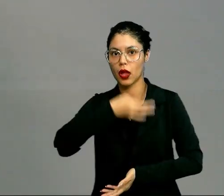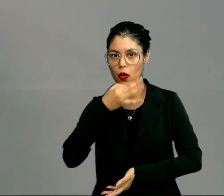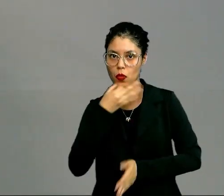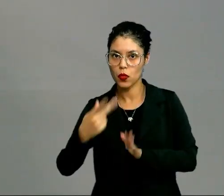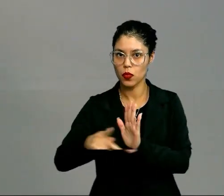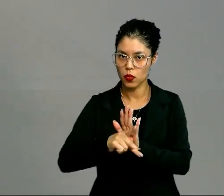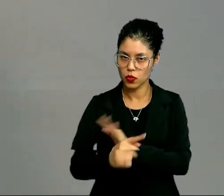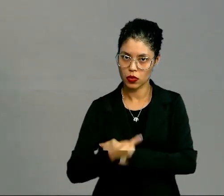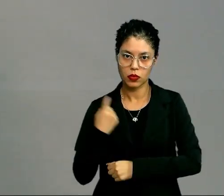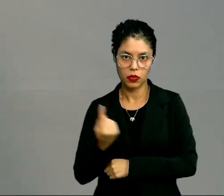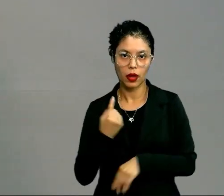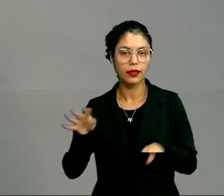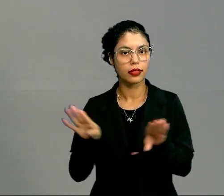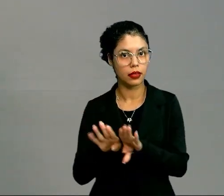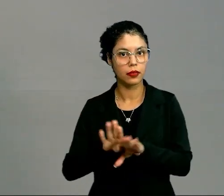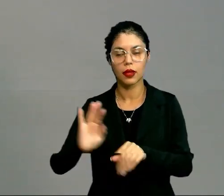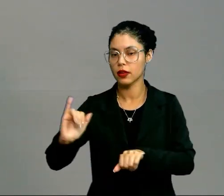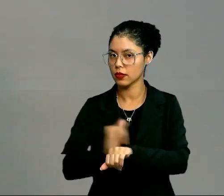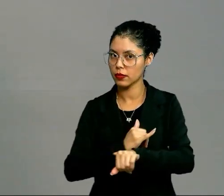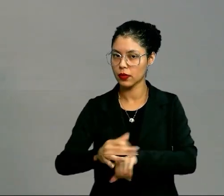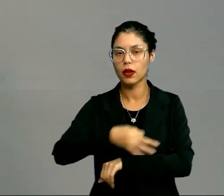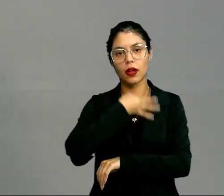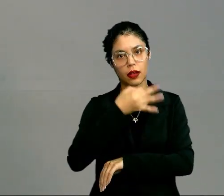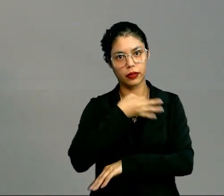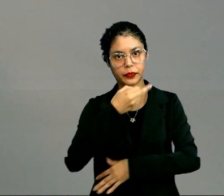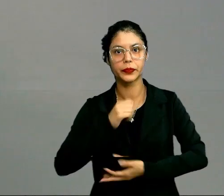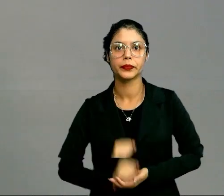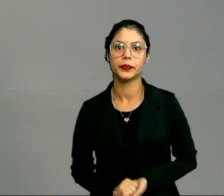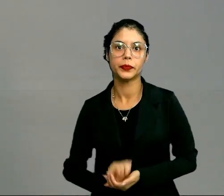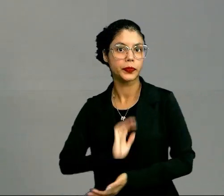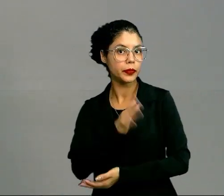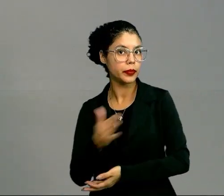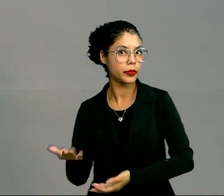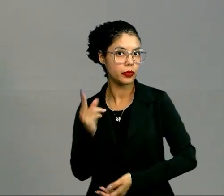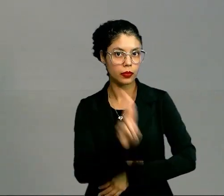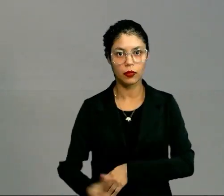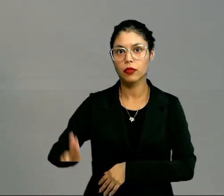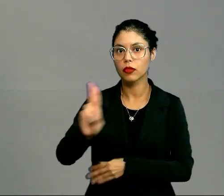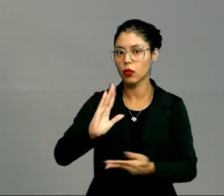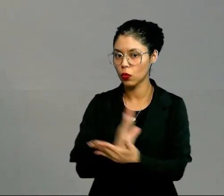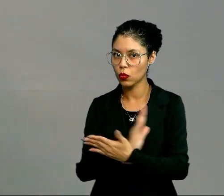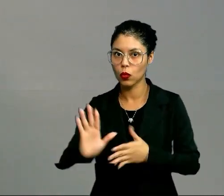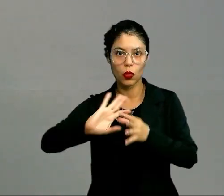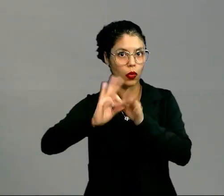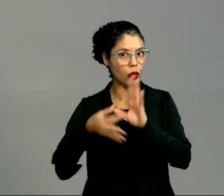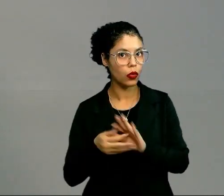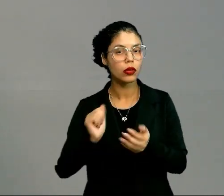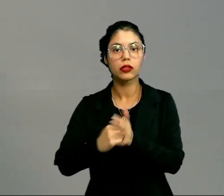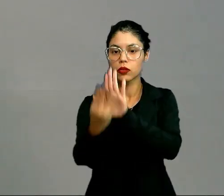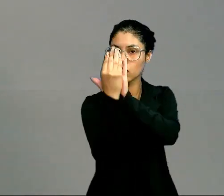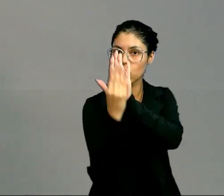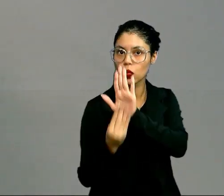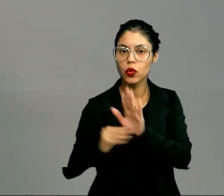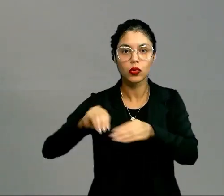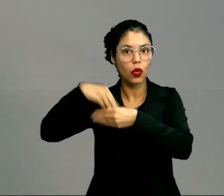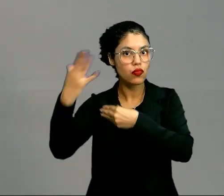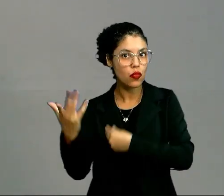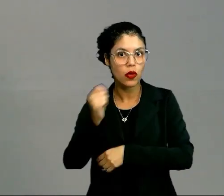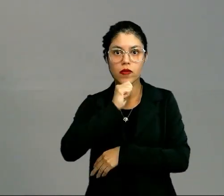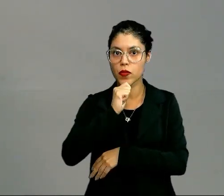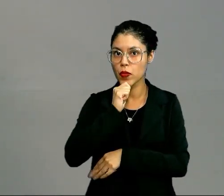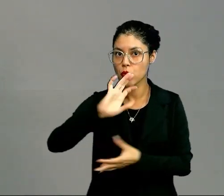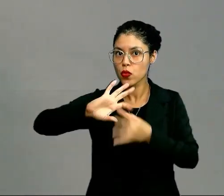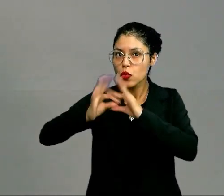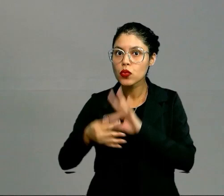argumentação individual e existe a estratégia argumentativa. É quando eu me utilizo de algum contexto, de algum fato que está fora